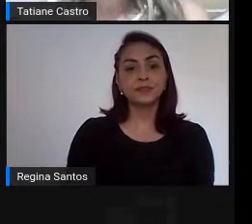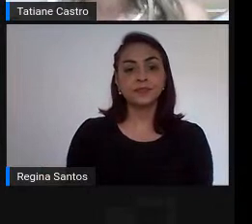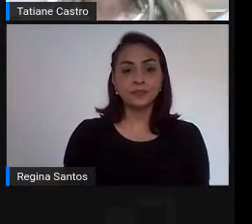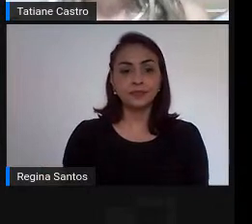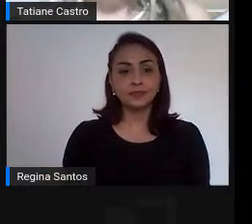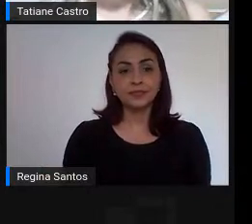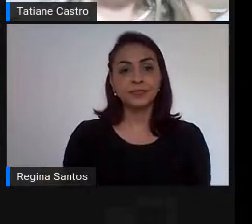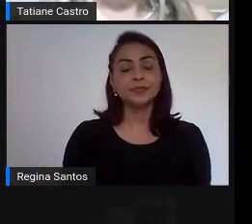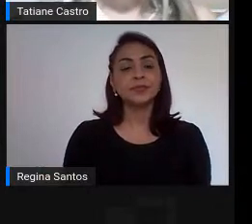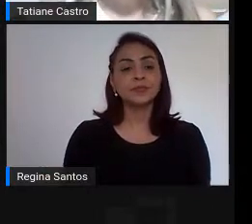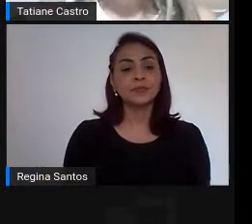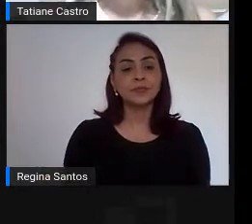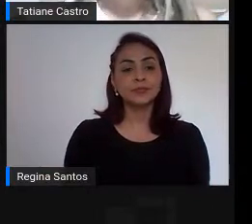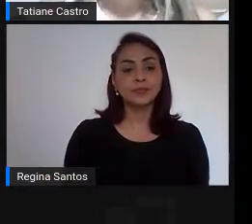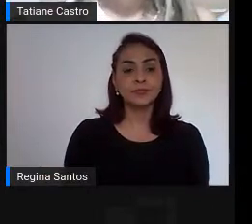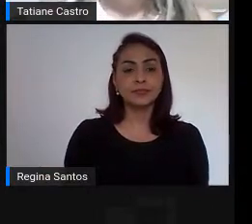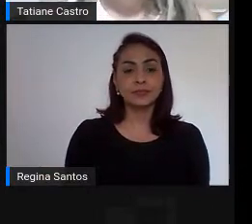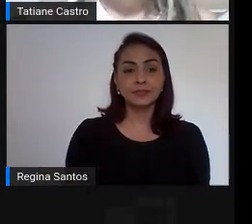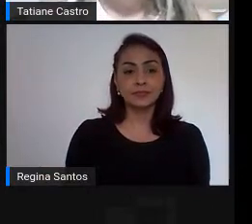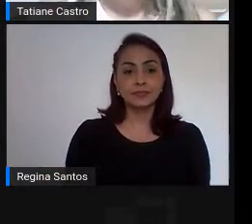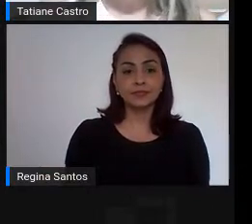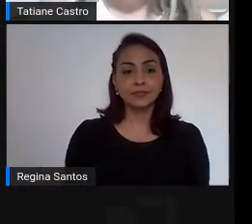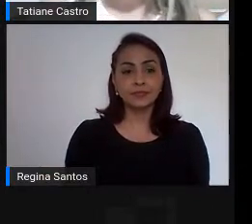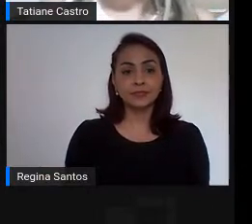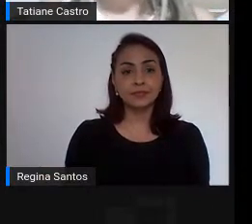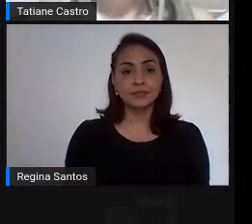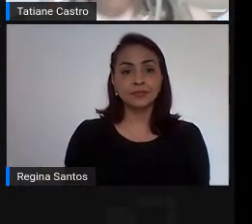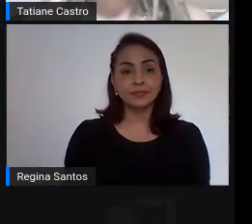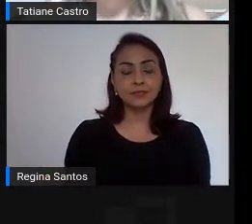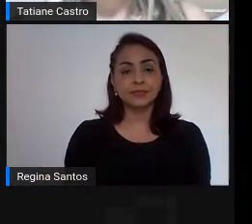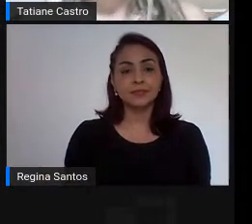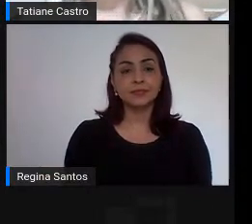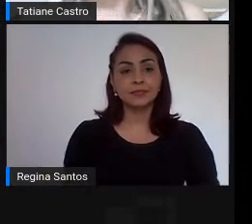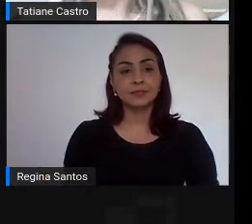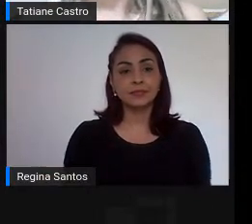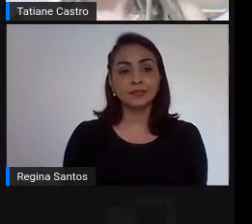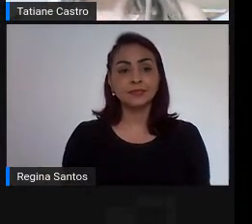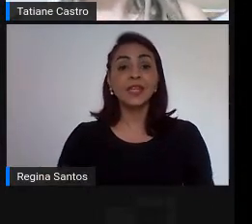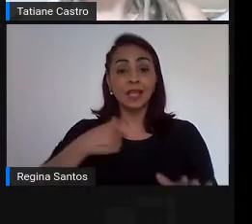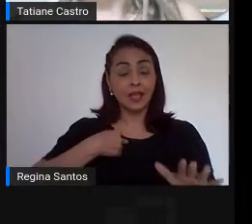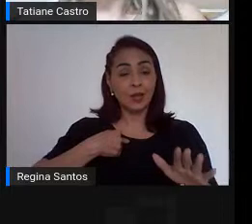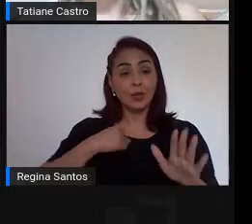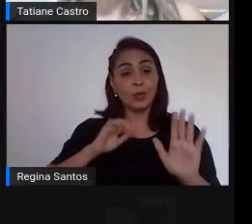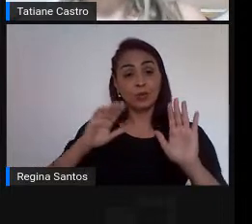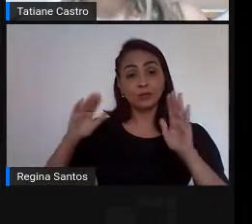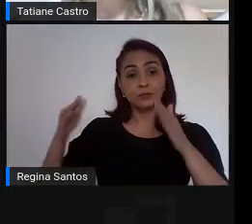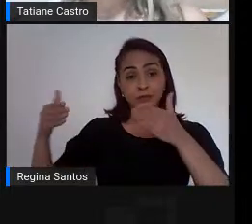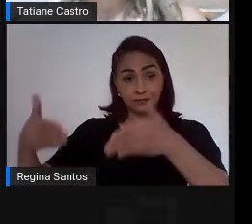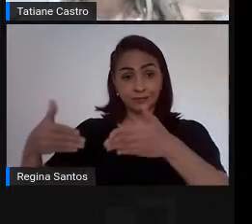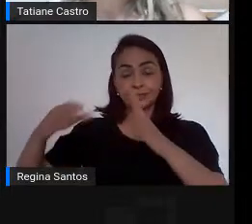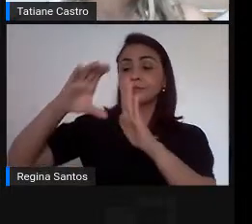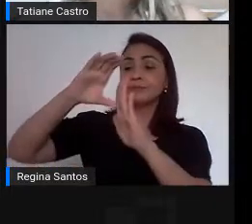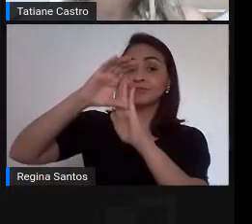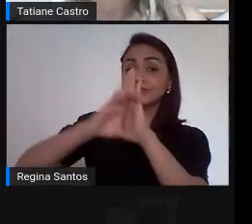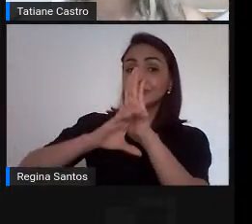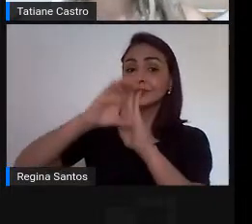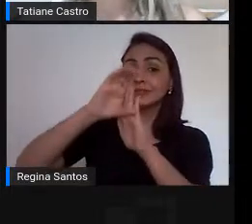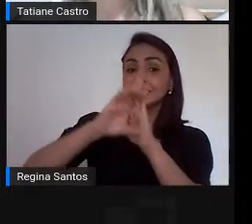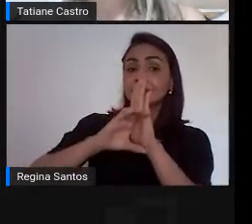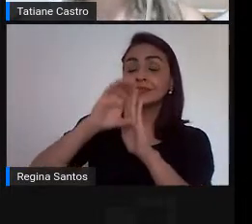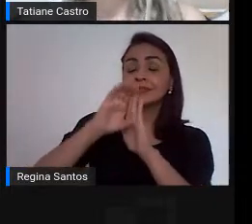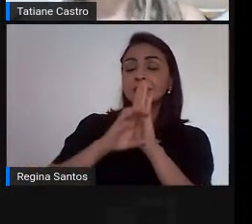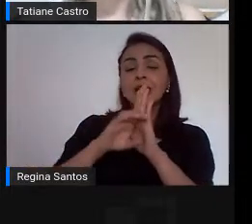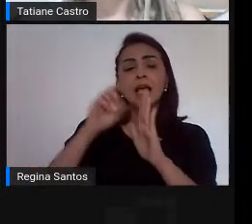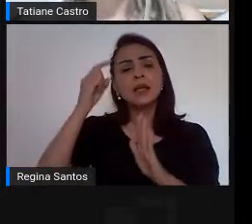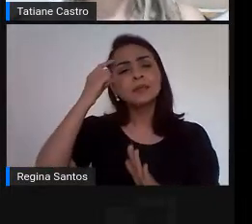Quando fui me veredar pelo campo do currículo, então, nós fomos buscar qual seria o